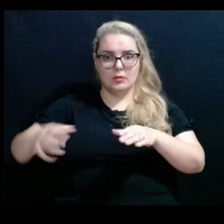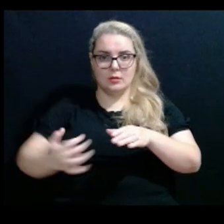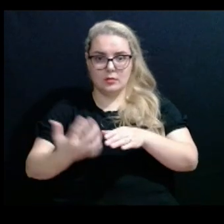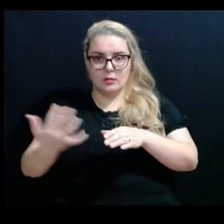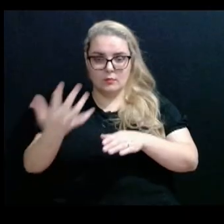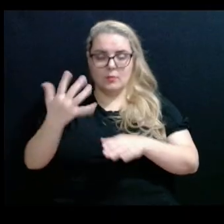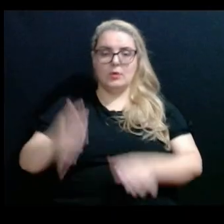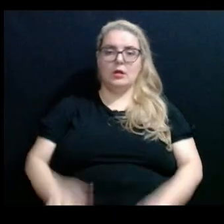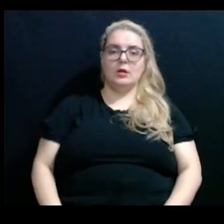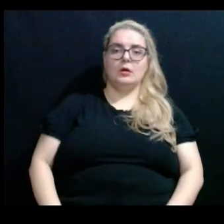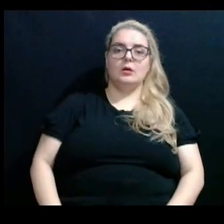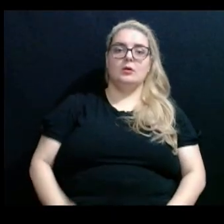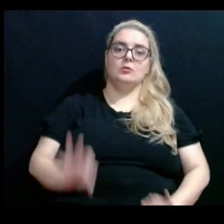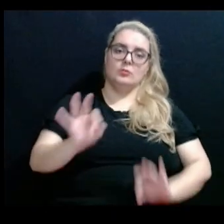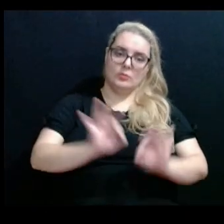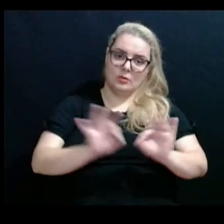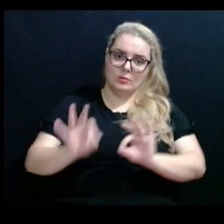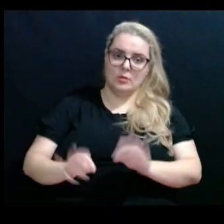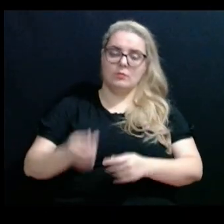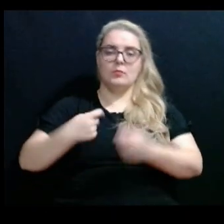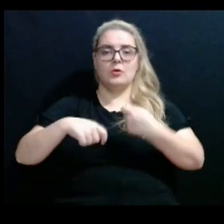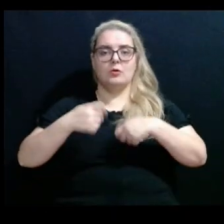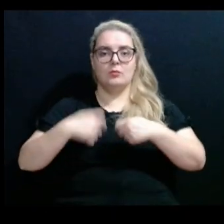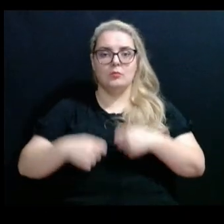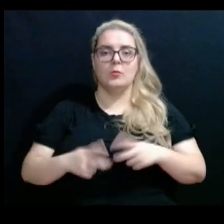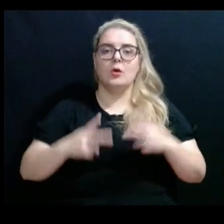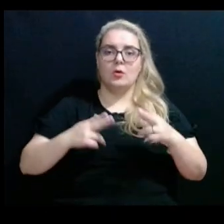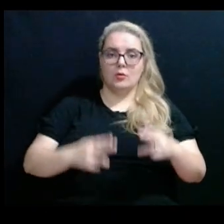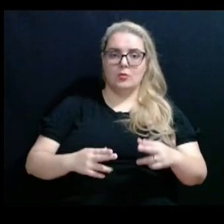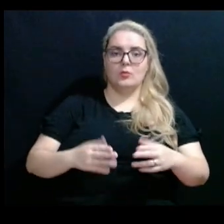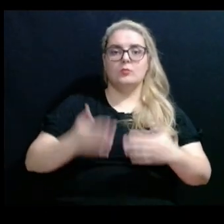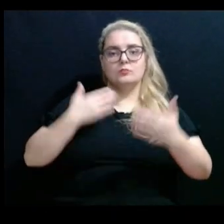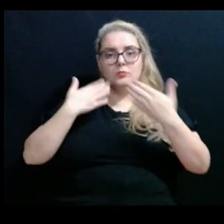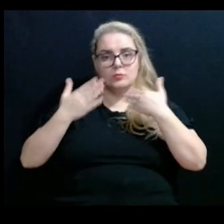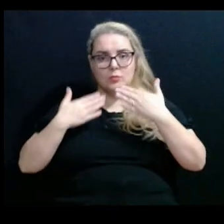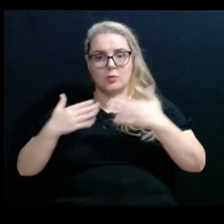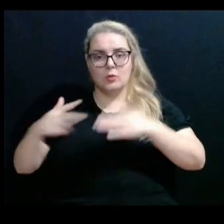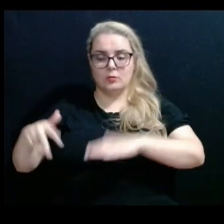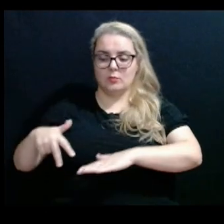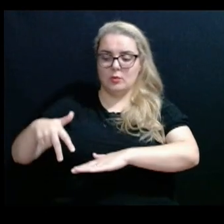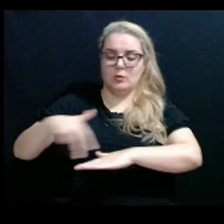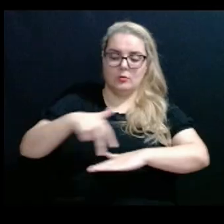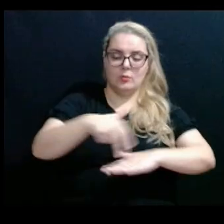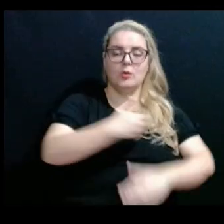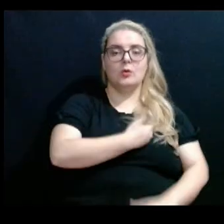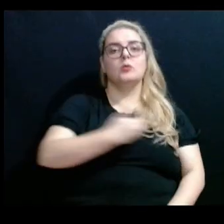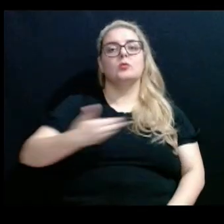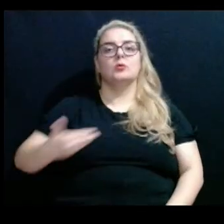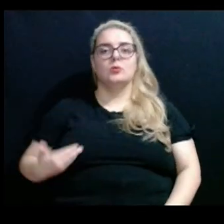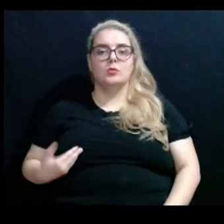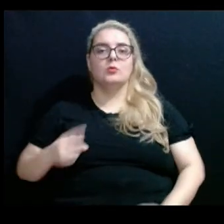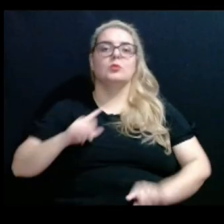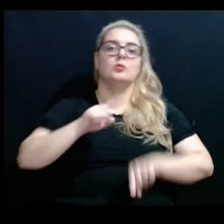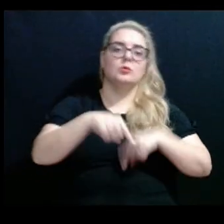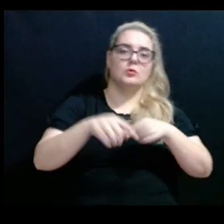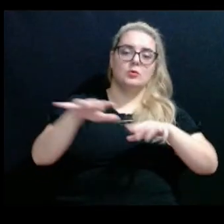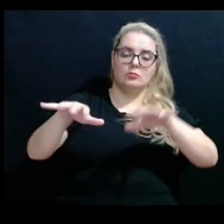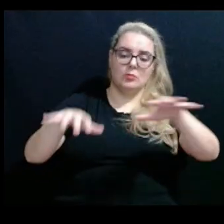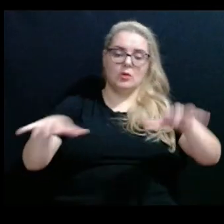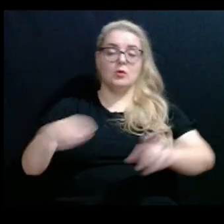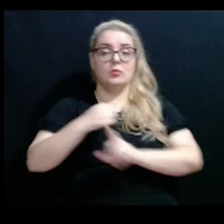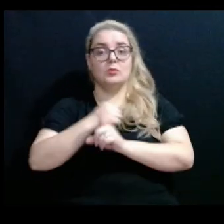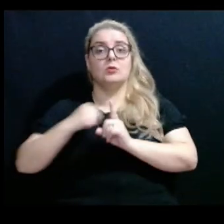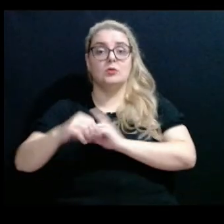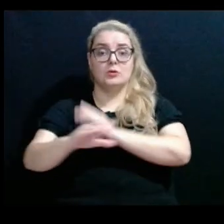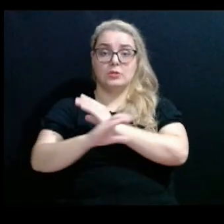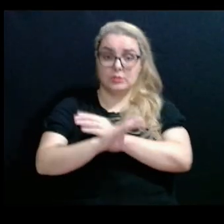da preparação tanto administrativa como no diálogo com os atores do governo, das outras esferas, da sociedade civil, para